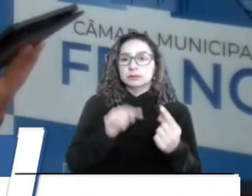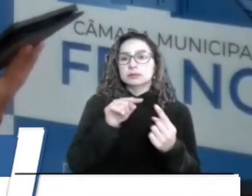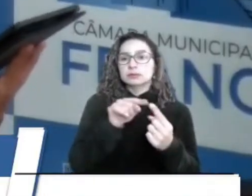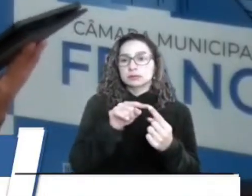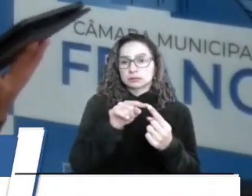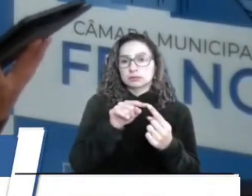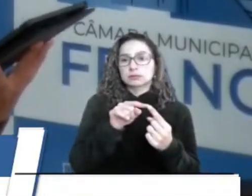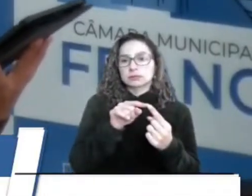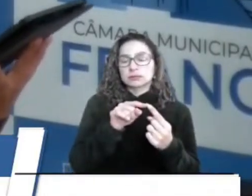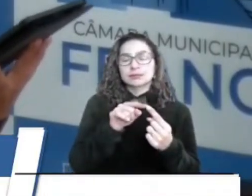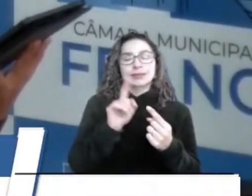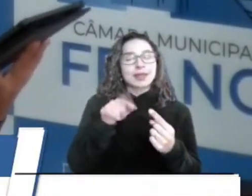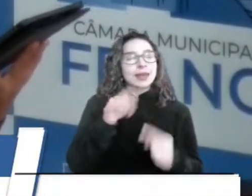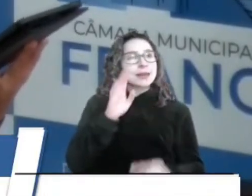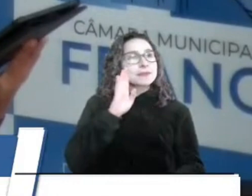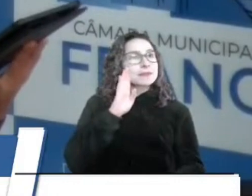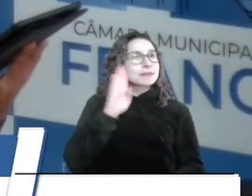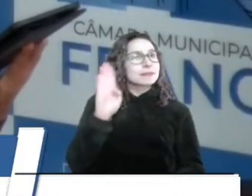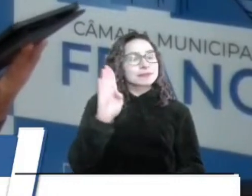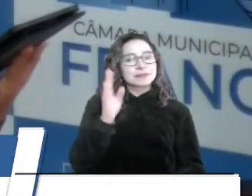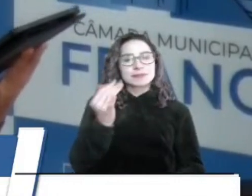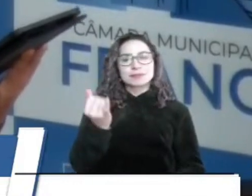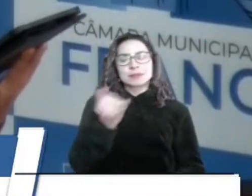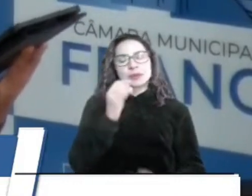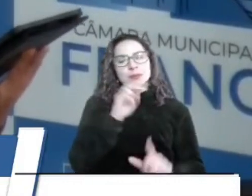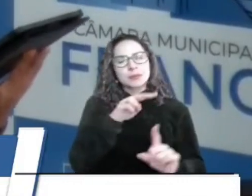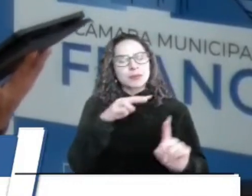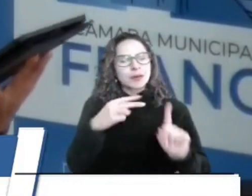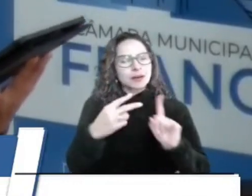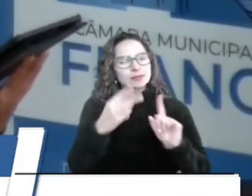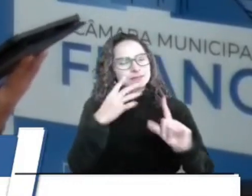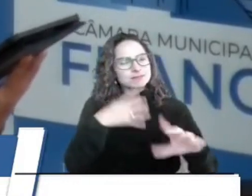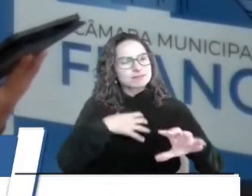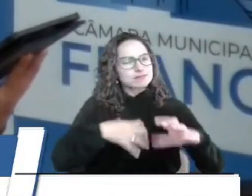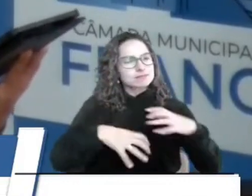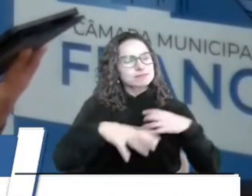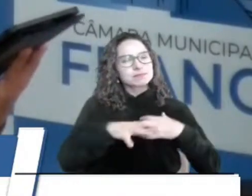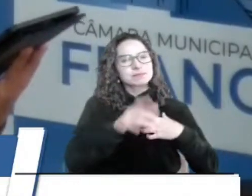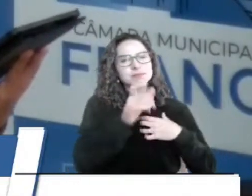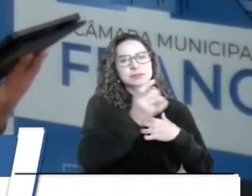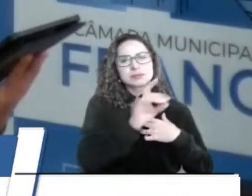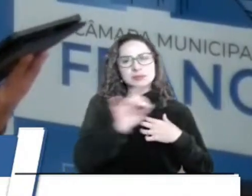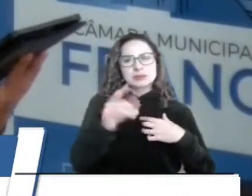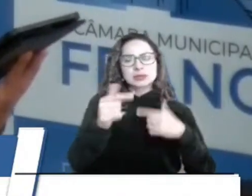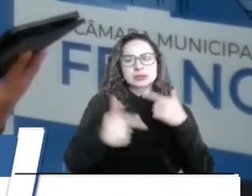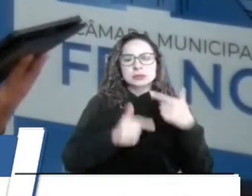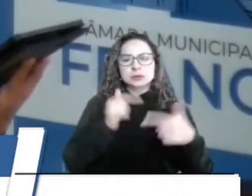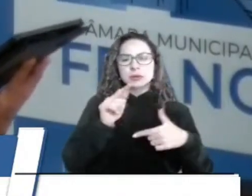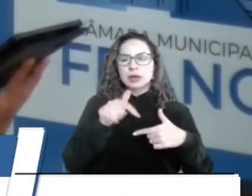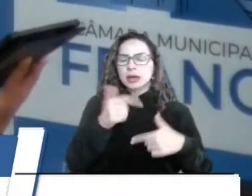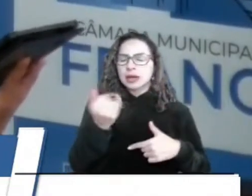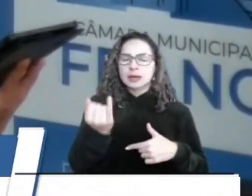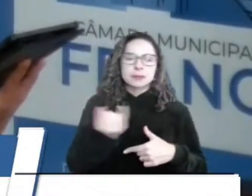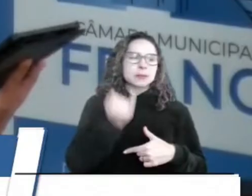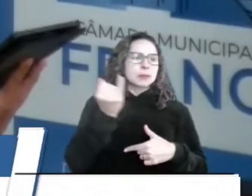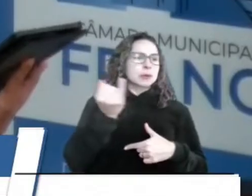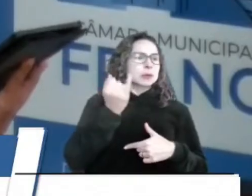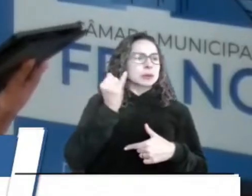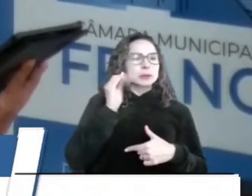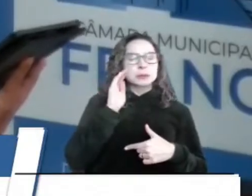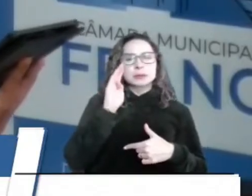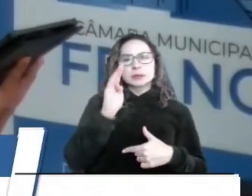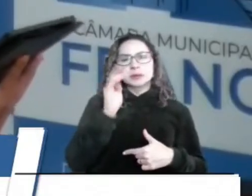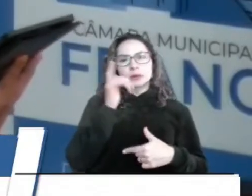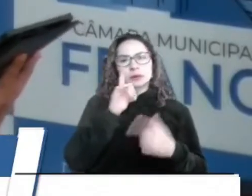é primordial um olhar mais atento aos trabalhadores, que são peças fundamentais para